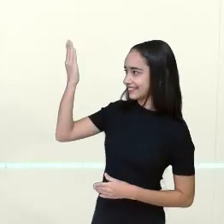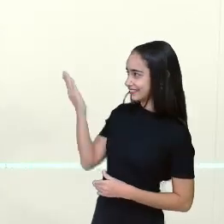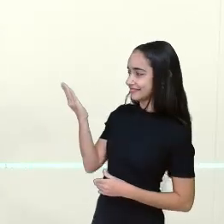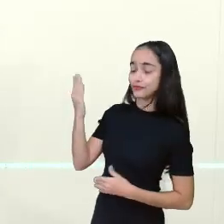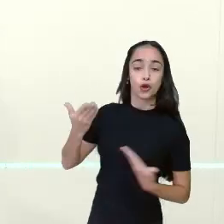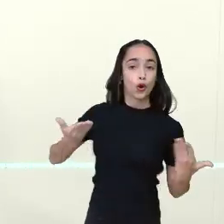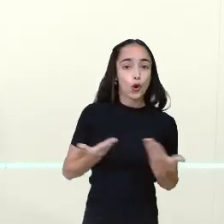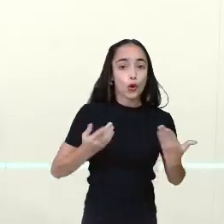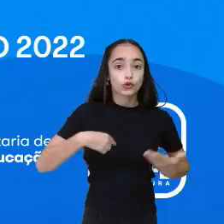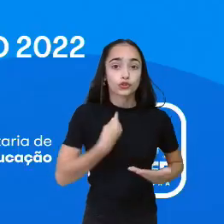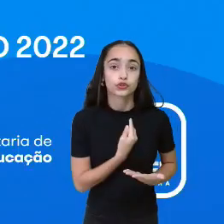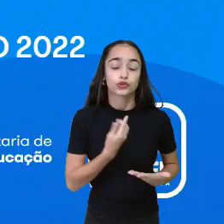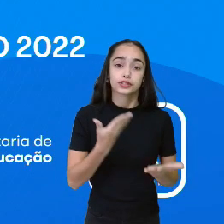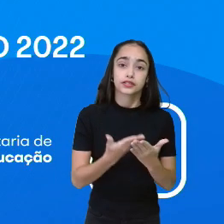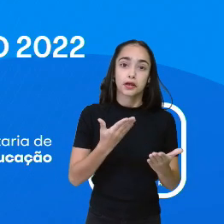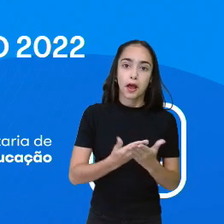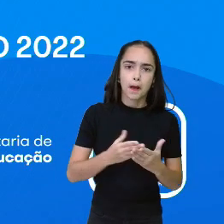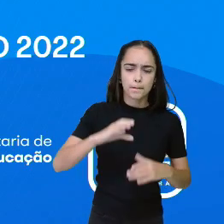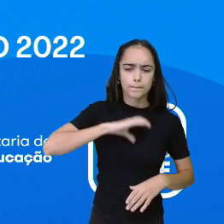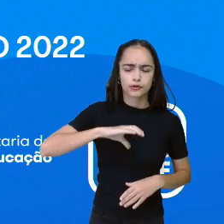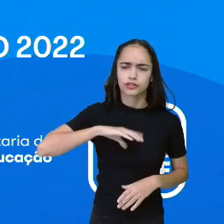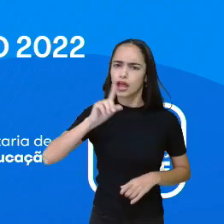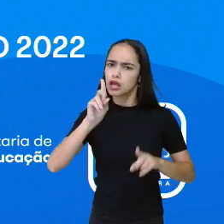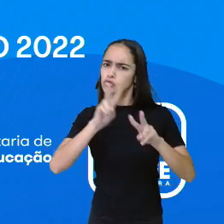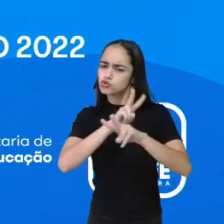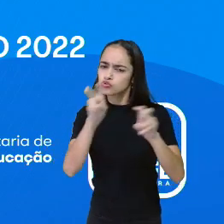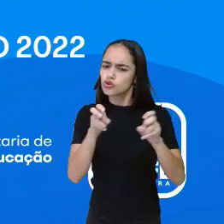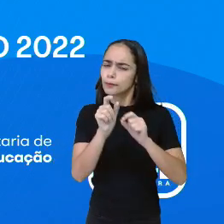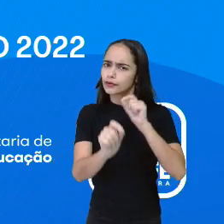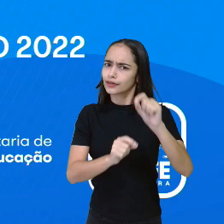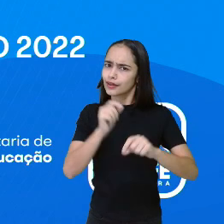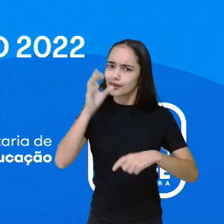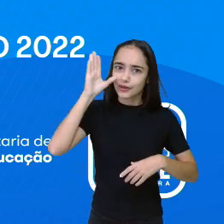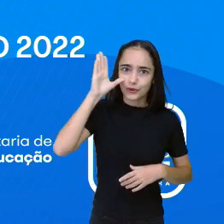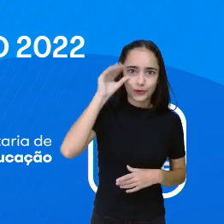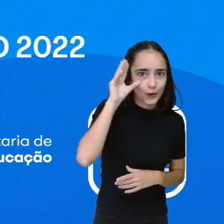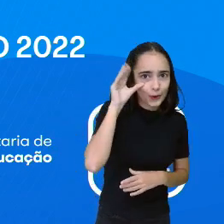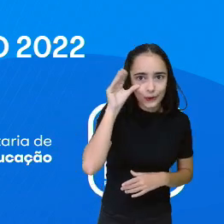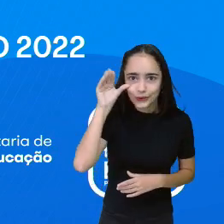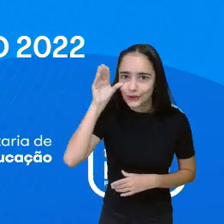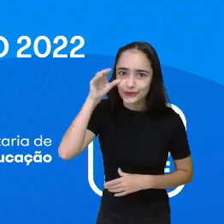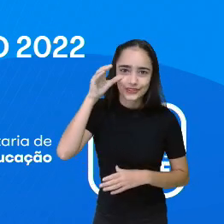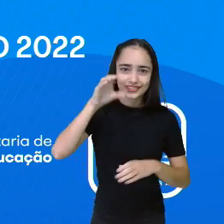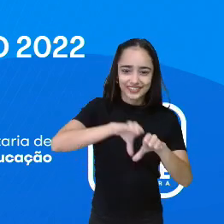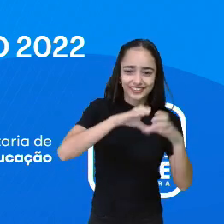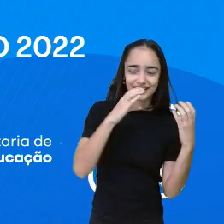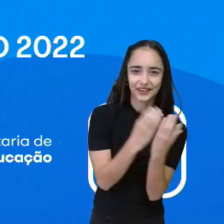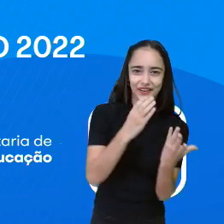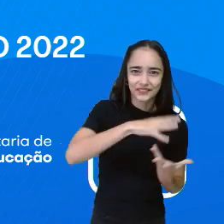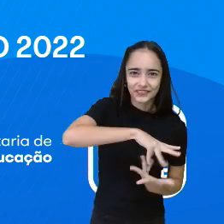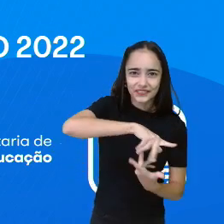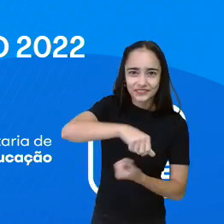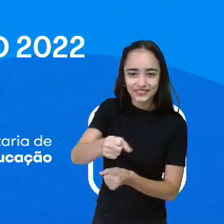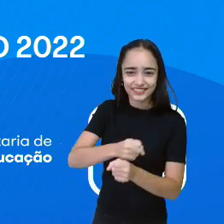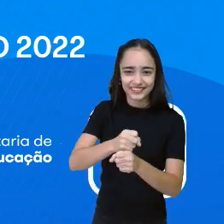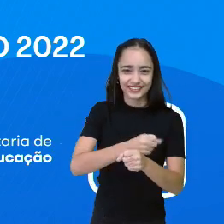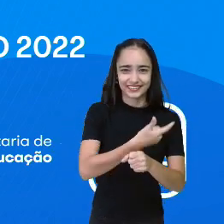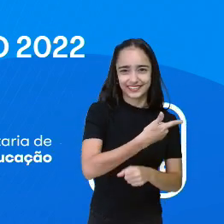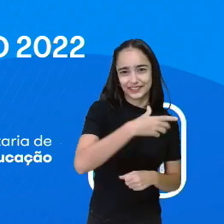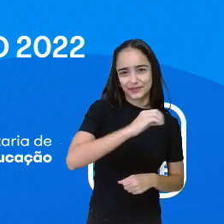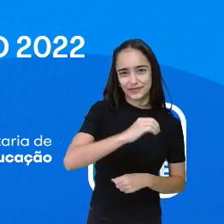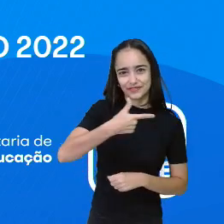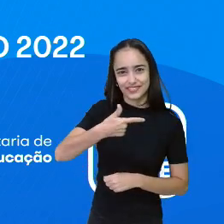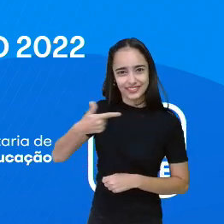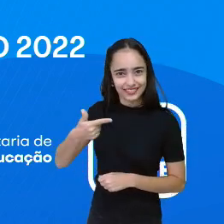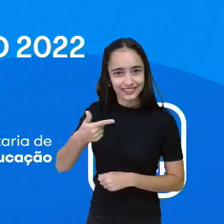aula de português será sobre curiosidades sobre a Copa do Mundo 2022. Já falamos com a professora Kátia,